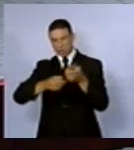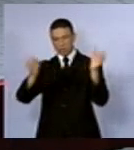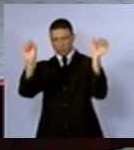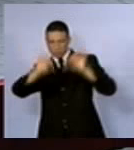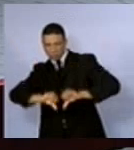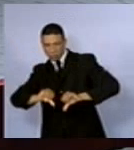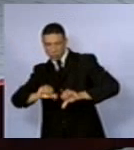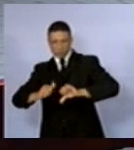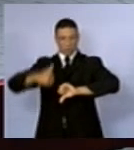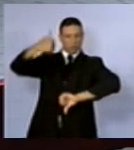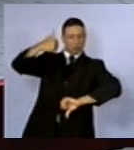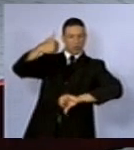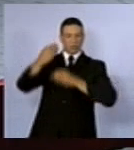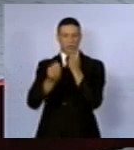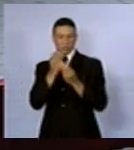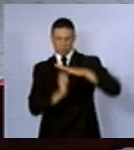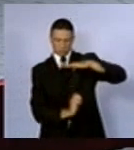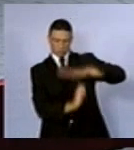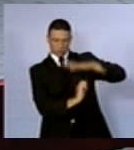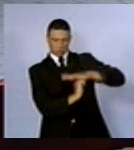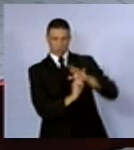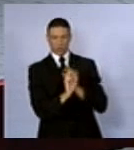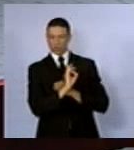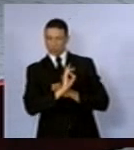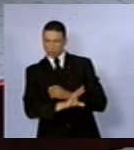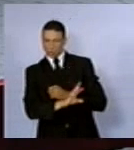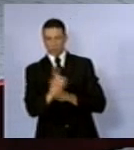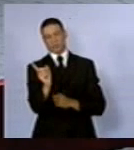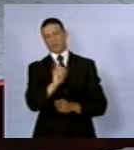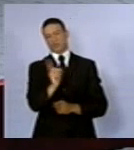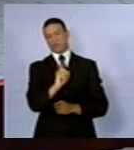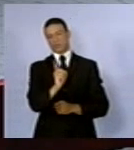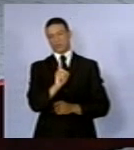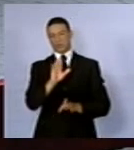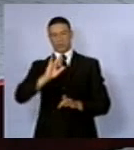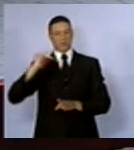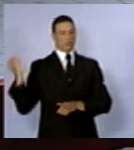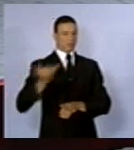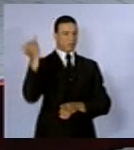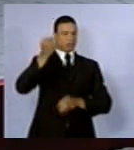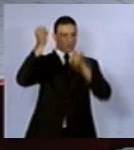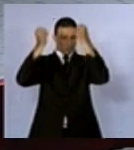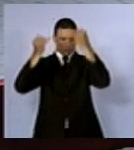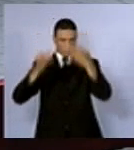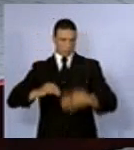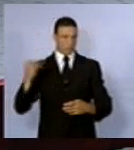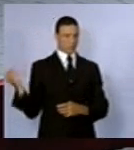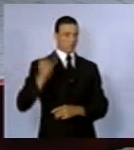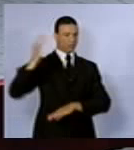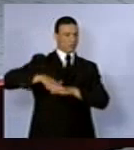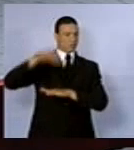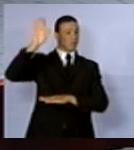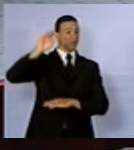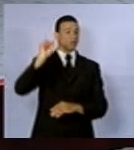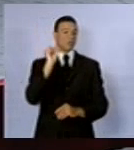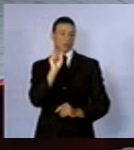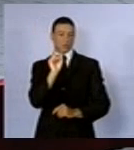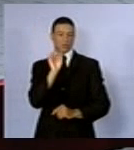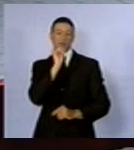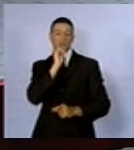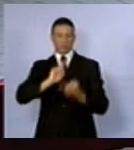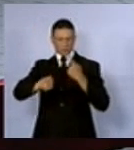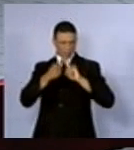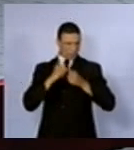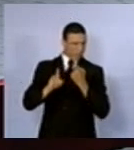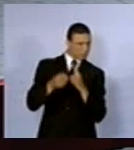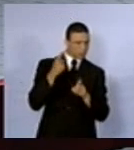não para o lucro da empresa. E aqui é importante o que eu quero colocar. O que nós estamos discutindo aqui